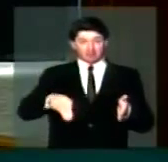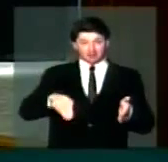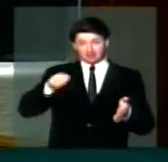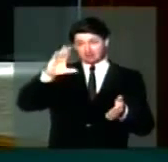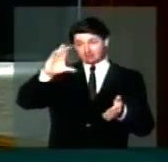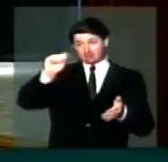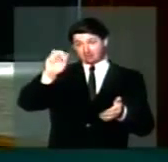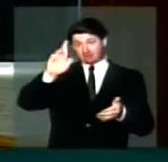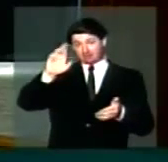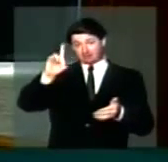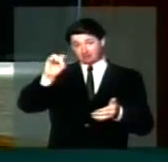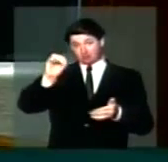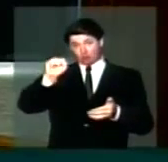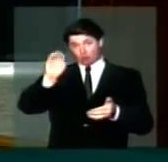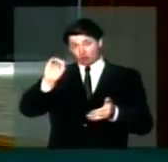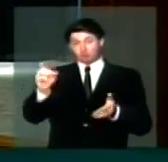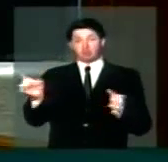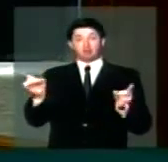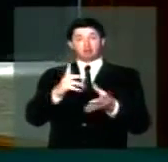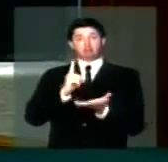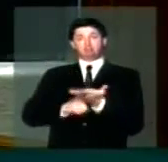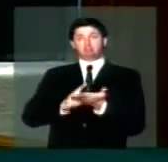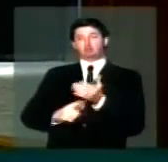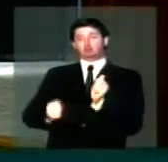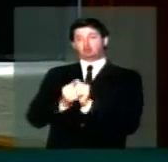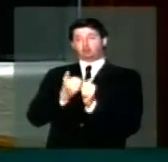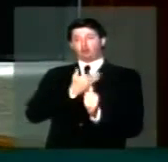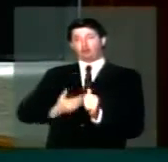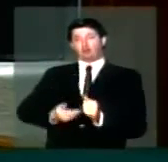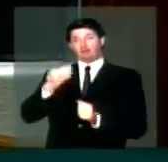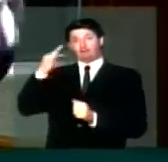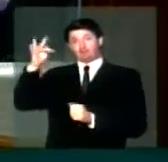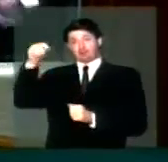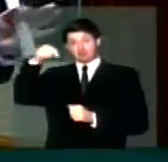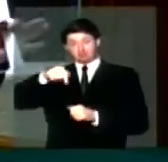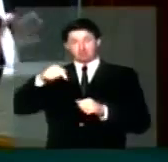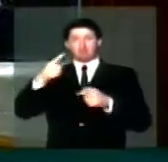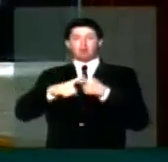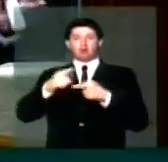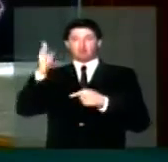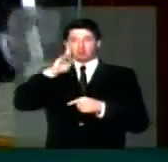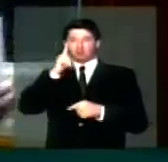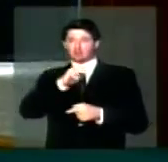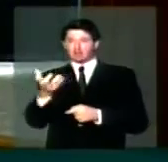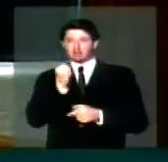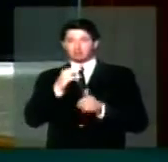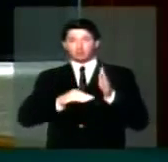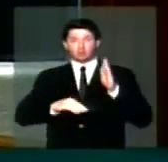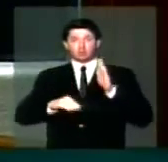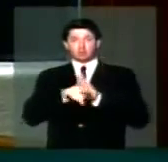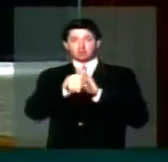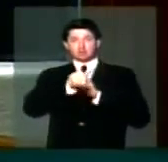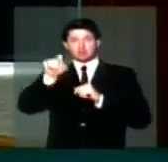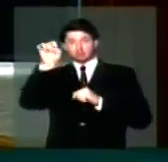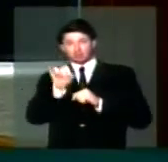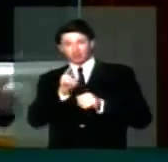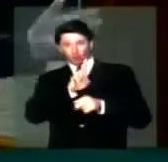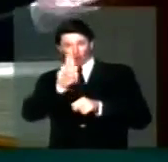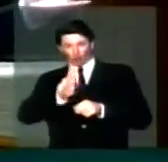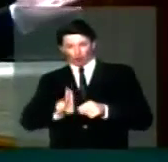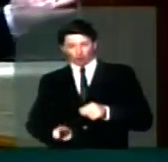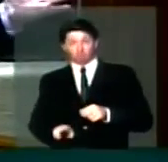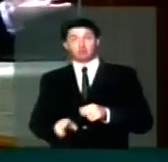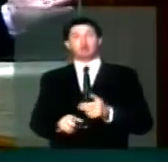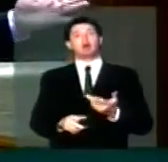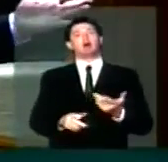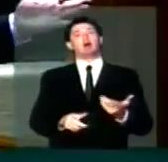Eduardo Cardoso concluiu as tratativas com o governo francês para que o Brasil receba a totalidade dos nomes, o